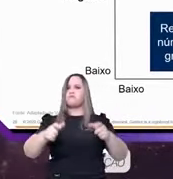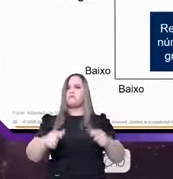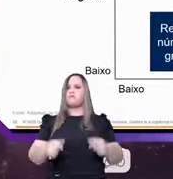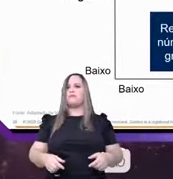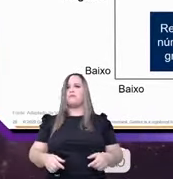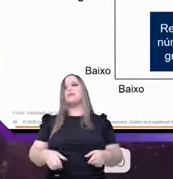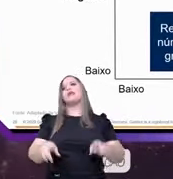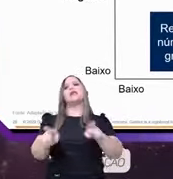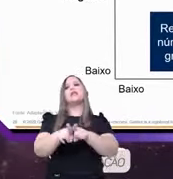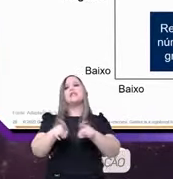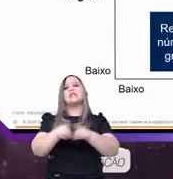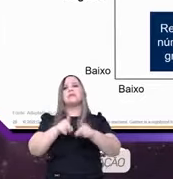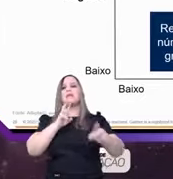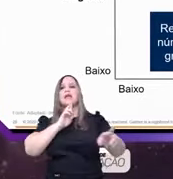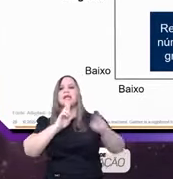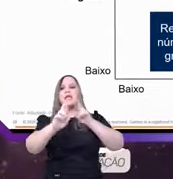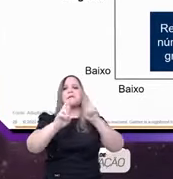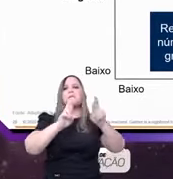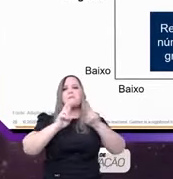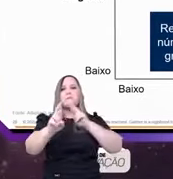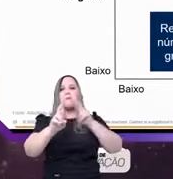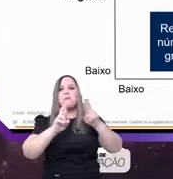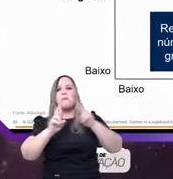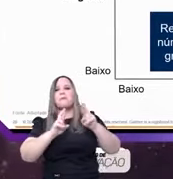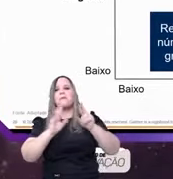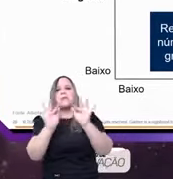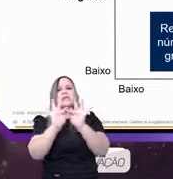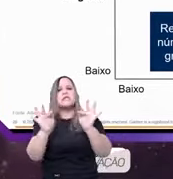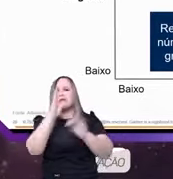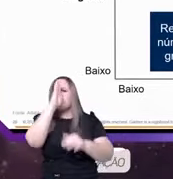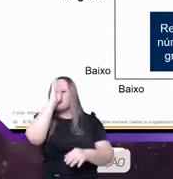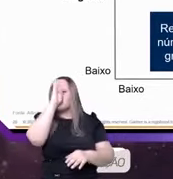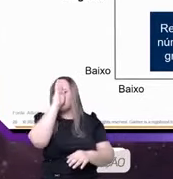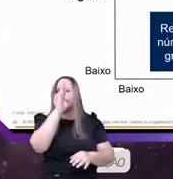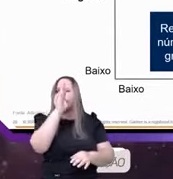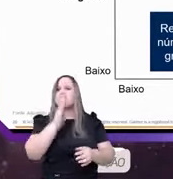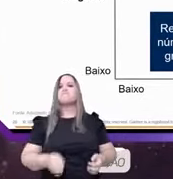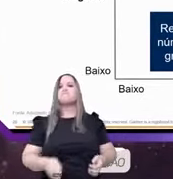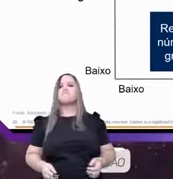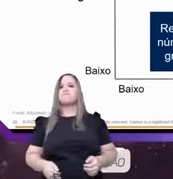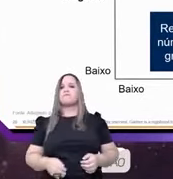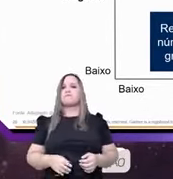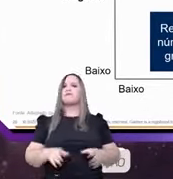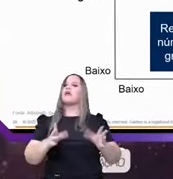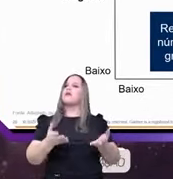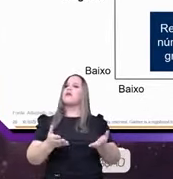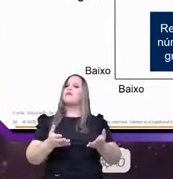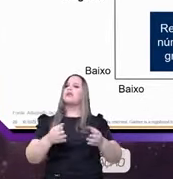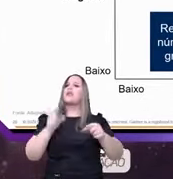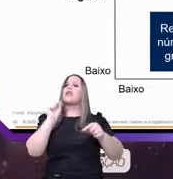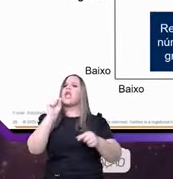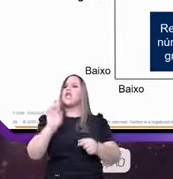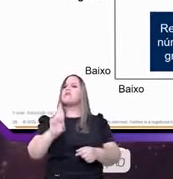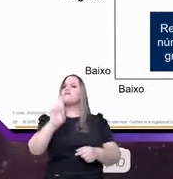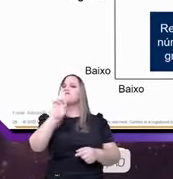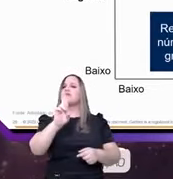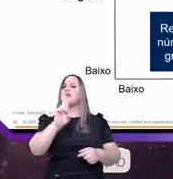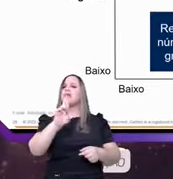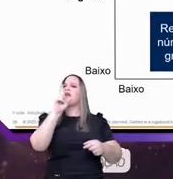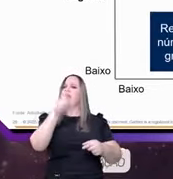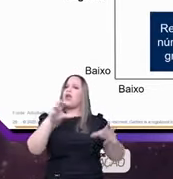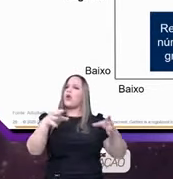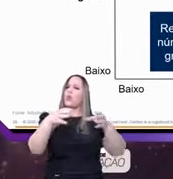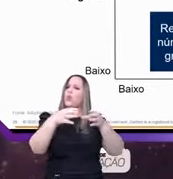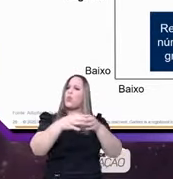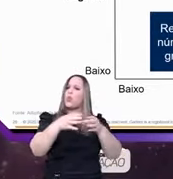feedback. Coisa simples e direta. Estudo feito por quem? Por uma equipe. Uma equipe o quê? De trabalho, um grupo